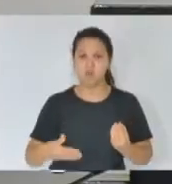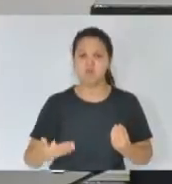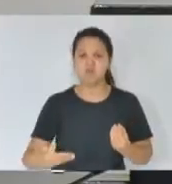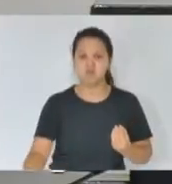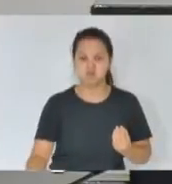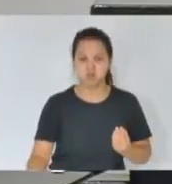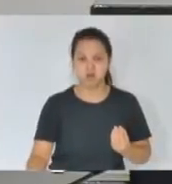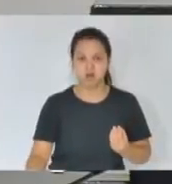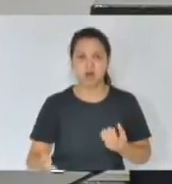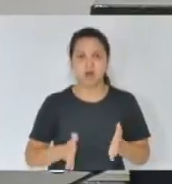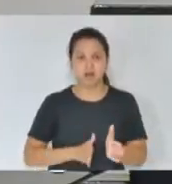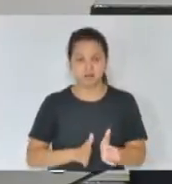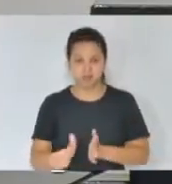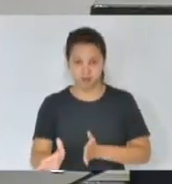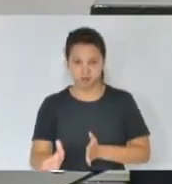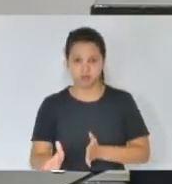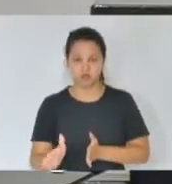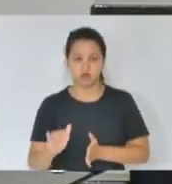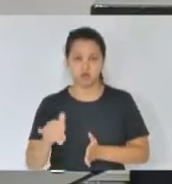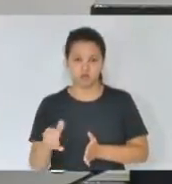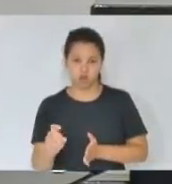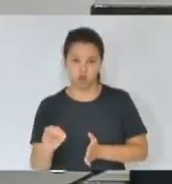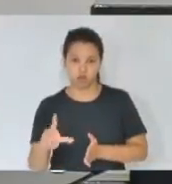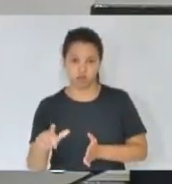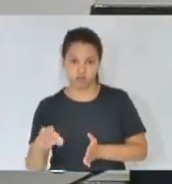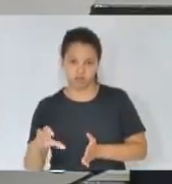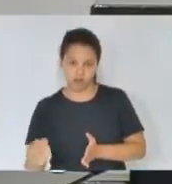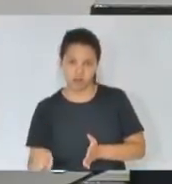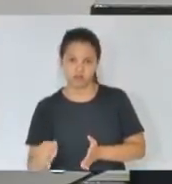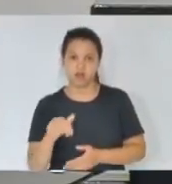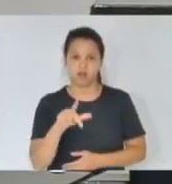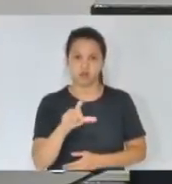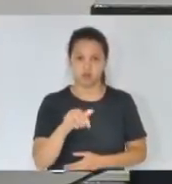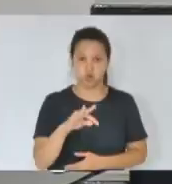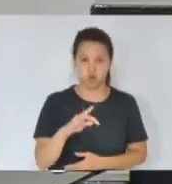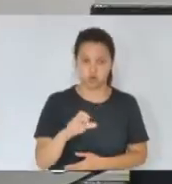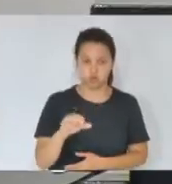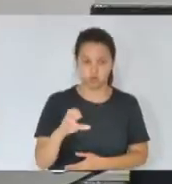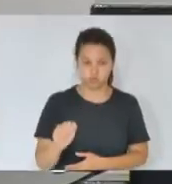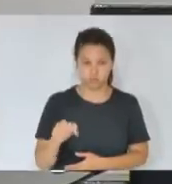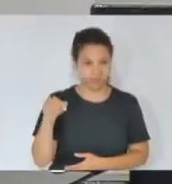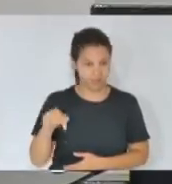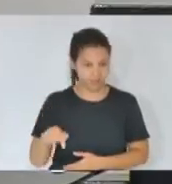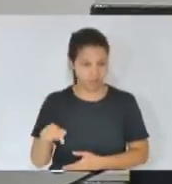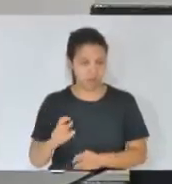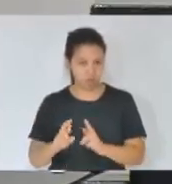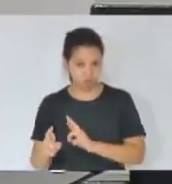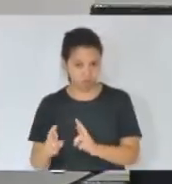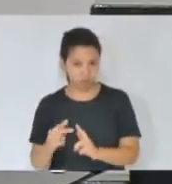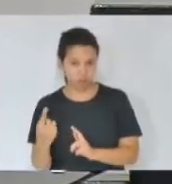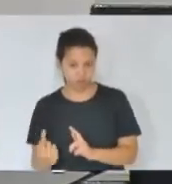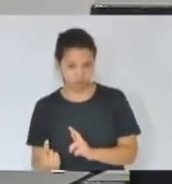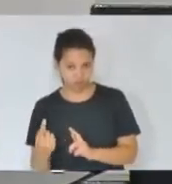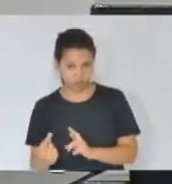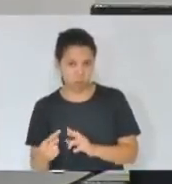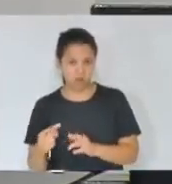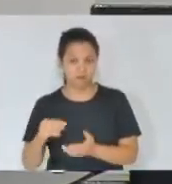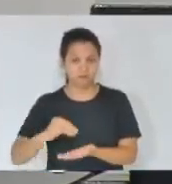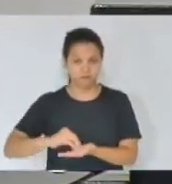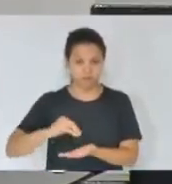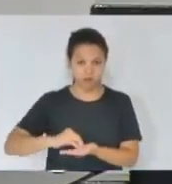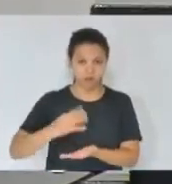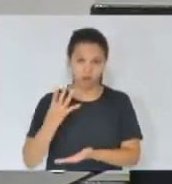da Jorge Lacerda e da Antônio Raio? Só na Jorge Lacerda serão necessárias 4 alças de acesso,